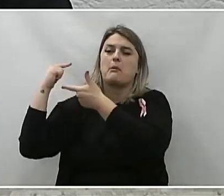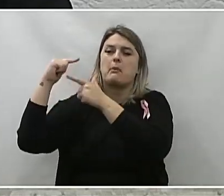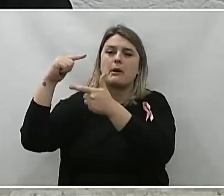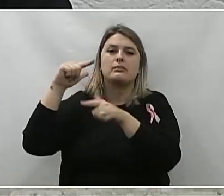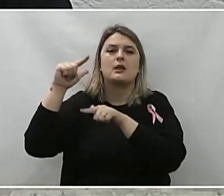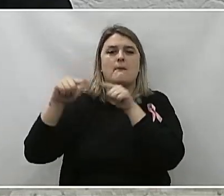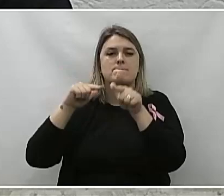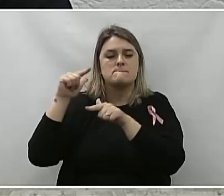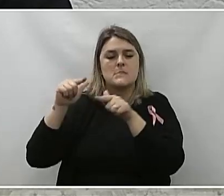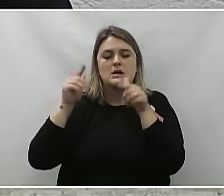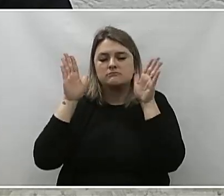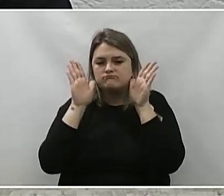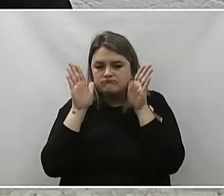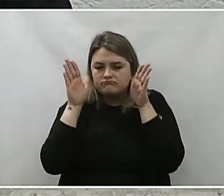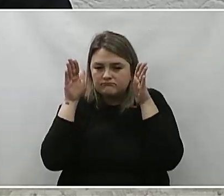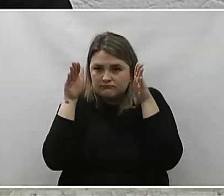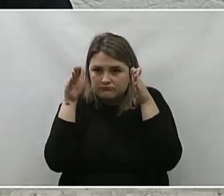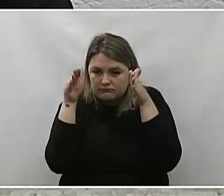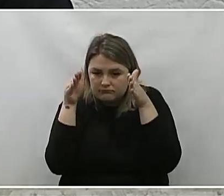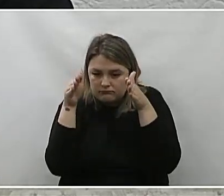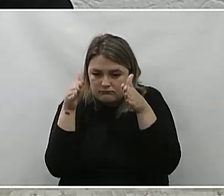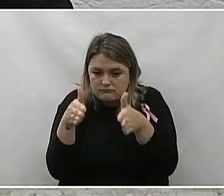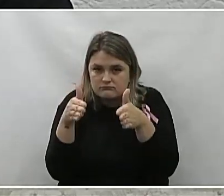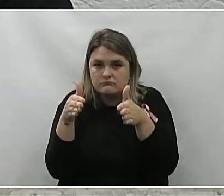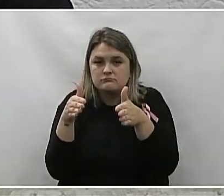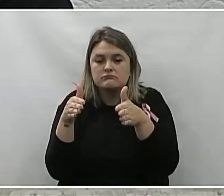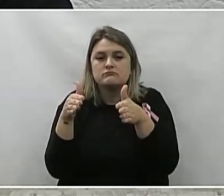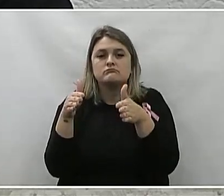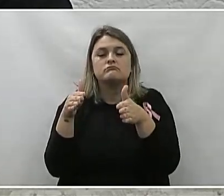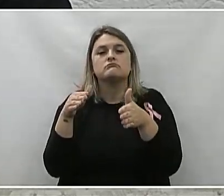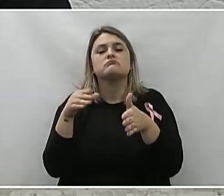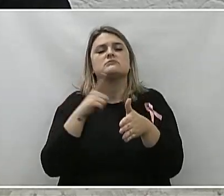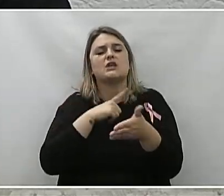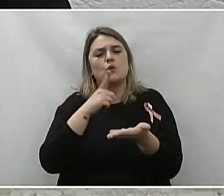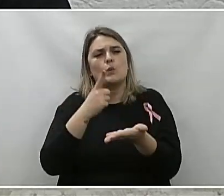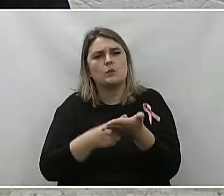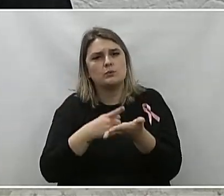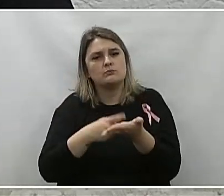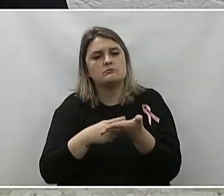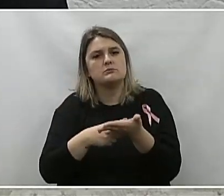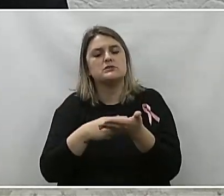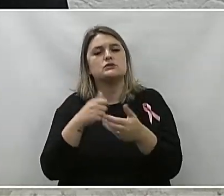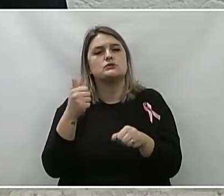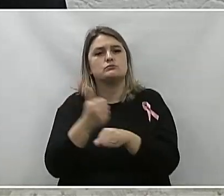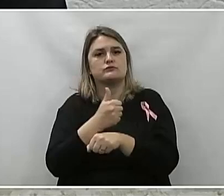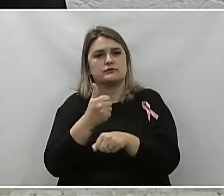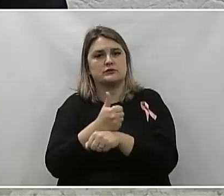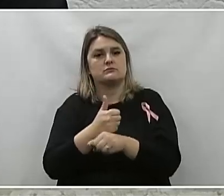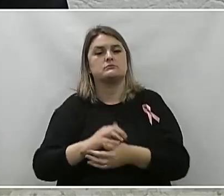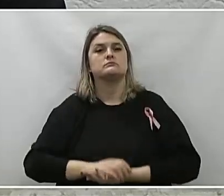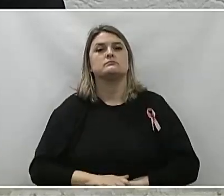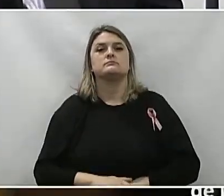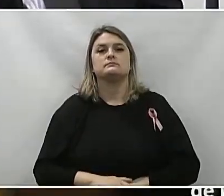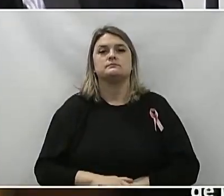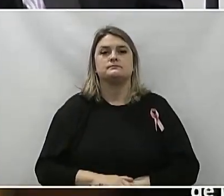trabalho dedicadamente com dedicação e profissionalismo